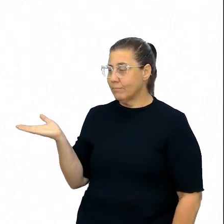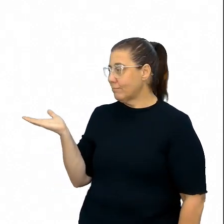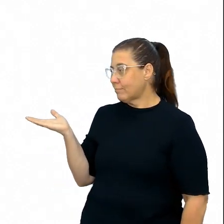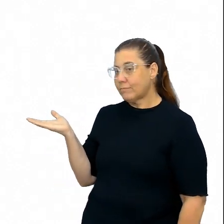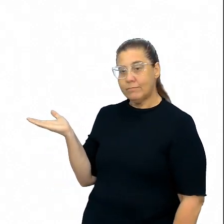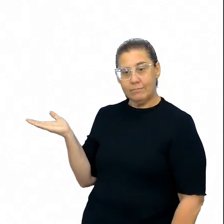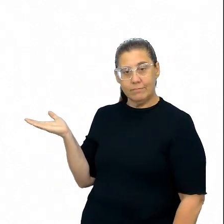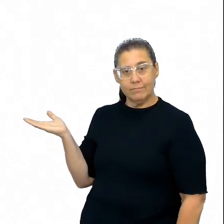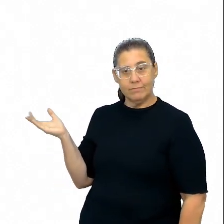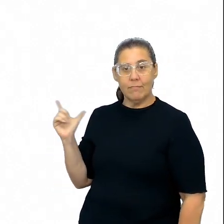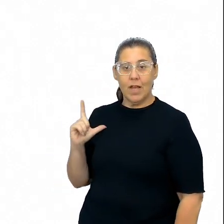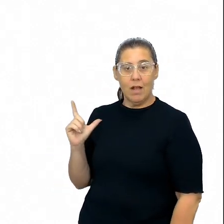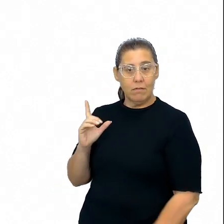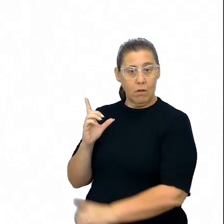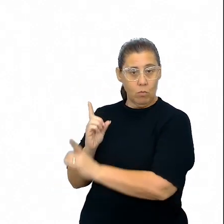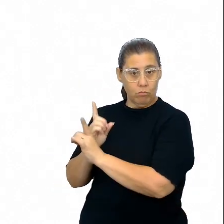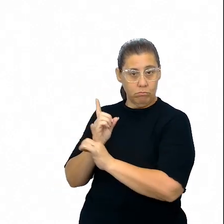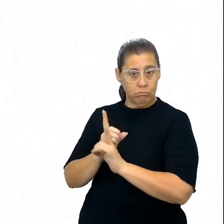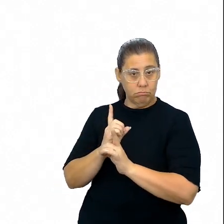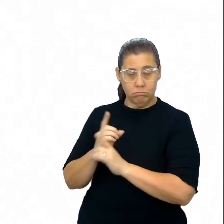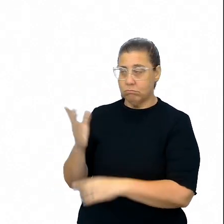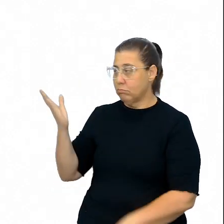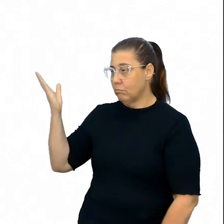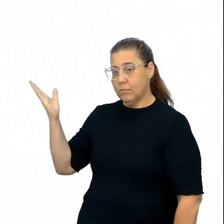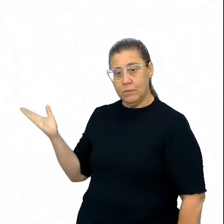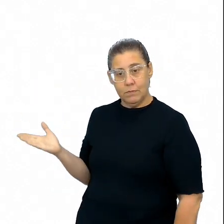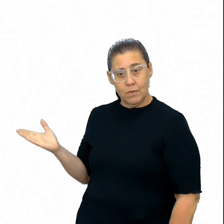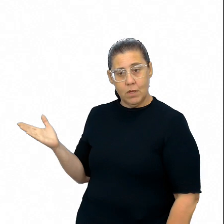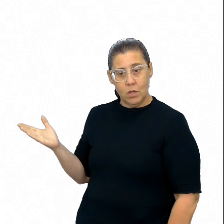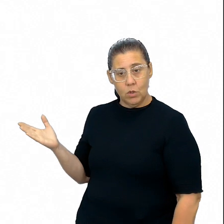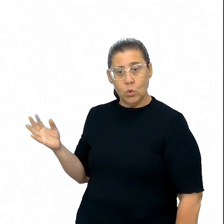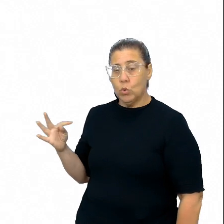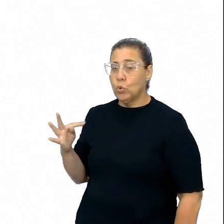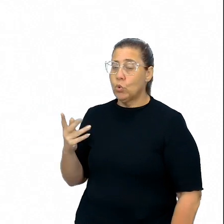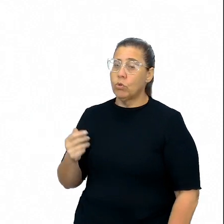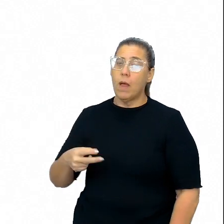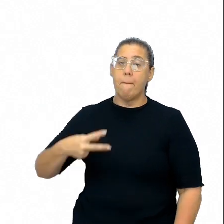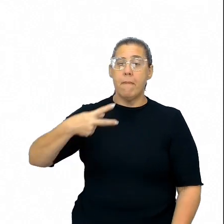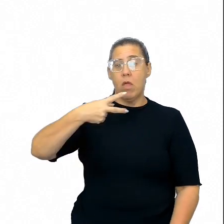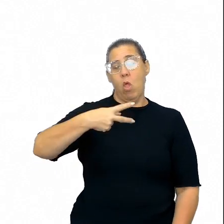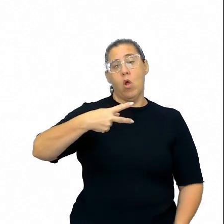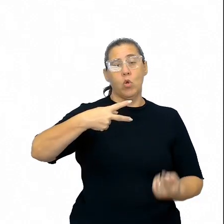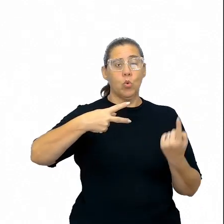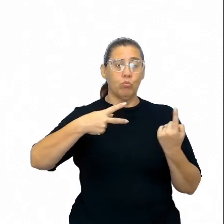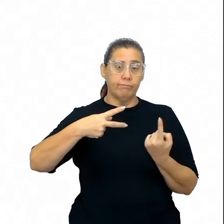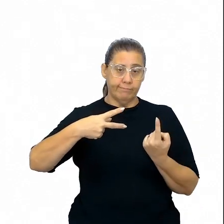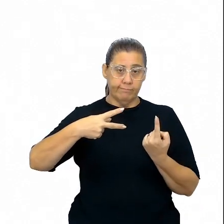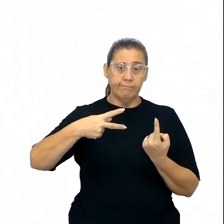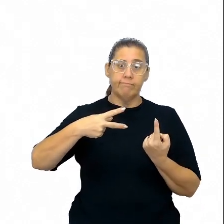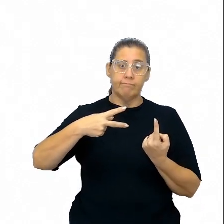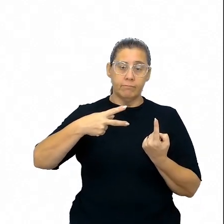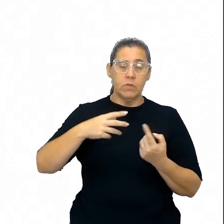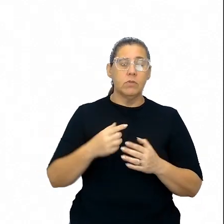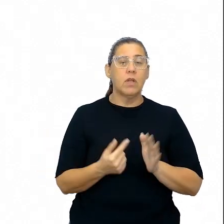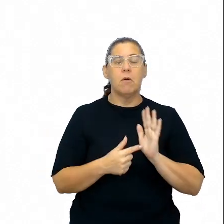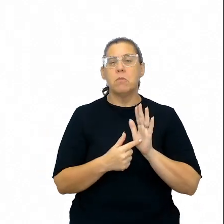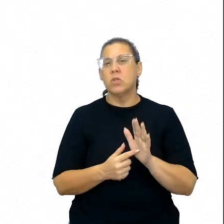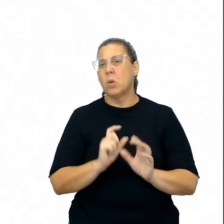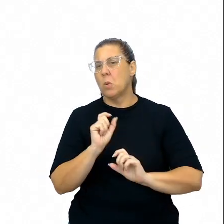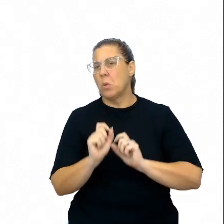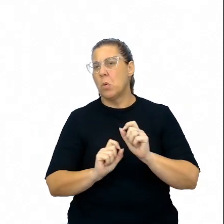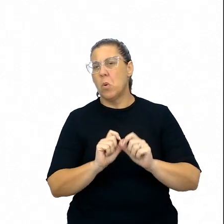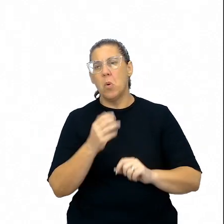ele tem que localizar, né? Primeira coisa, todos esses números são menores do que 1. E a gente vai mostrar para eles como